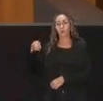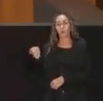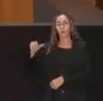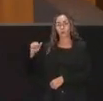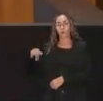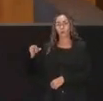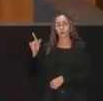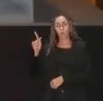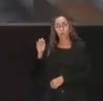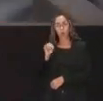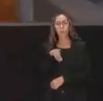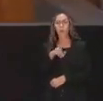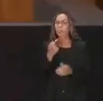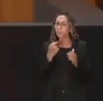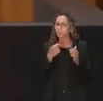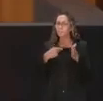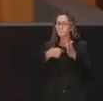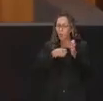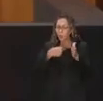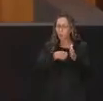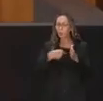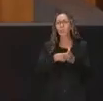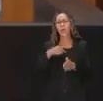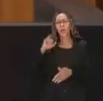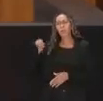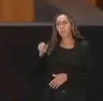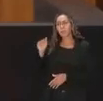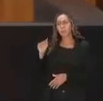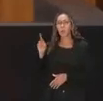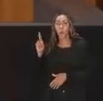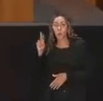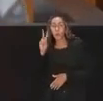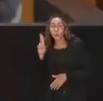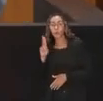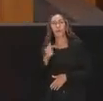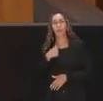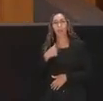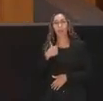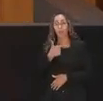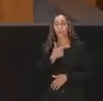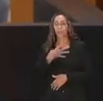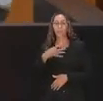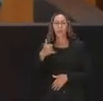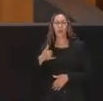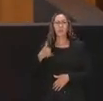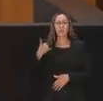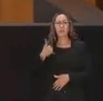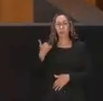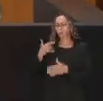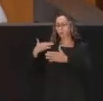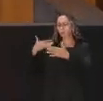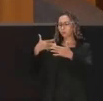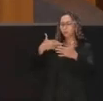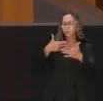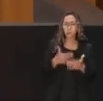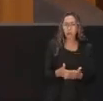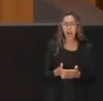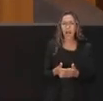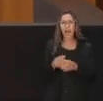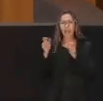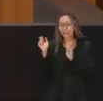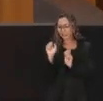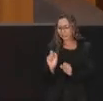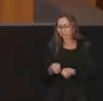Jauru, até na entrada de Lacerda, eu conheço de palmo a palmo. 24 anos morando ali, roçando pasto, desgotando brejo de